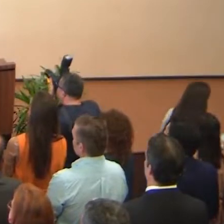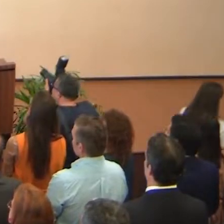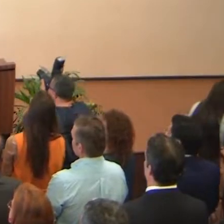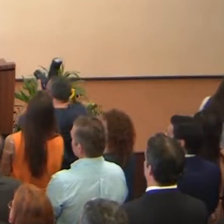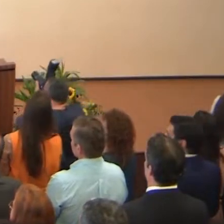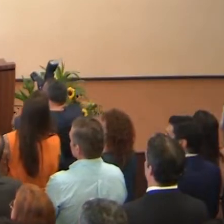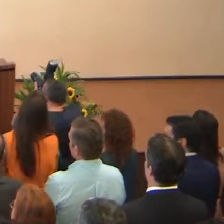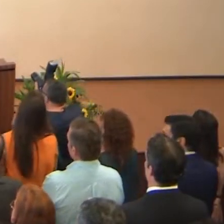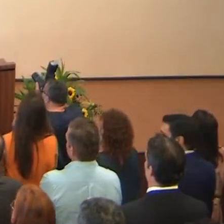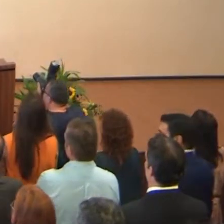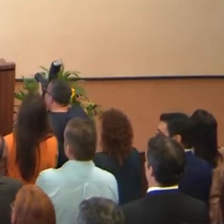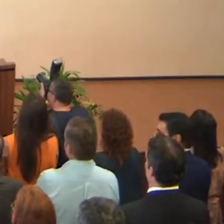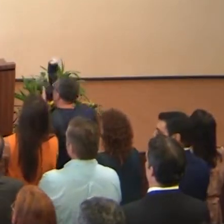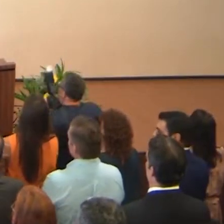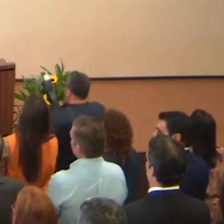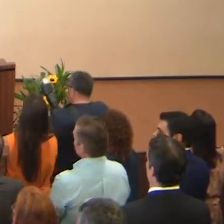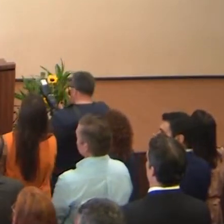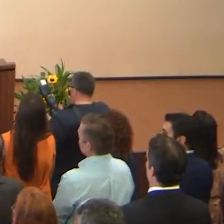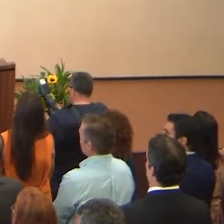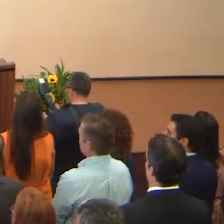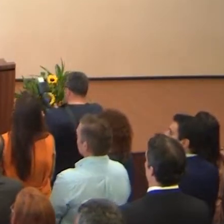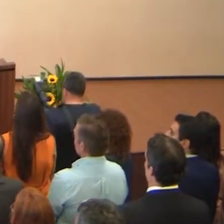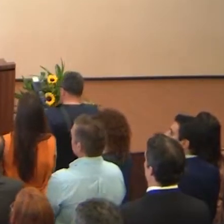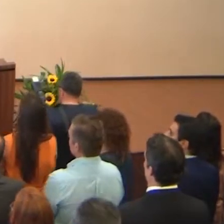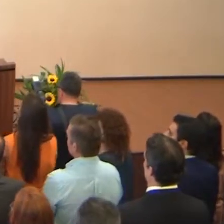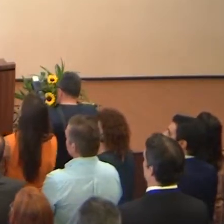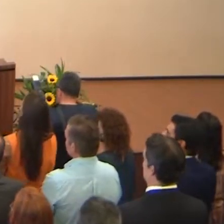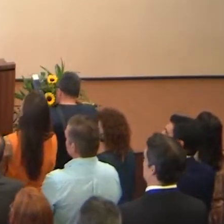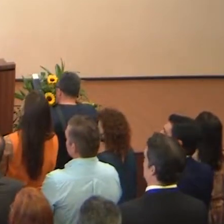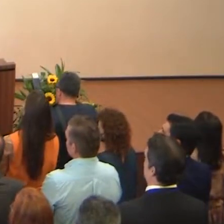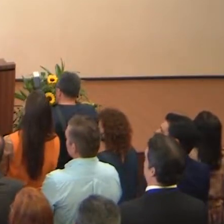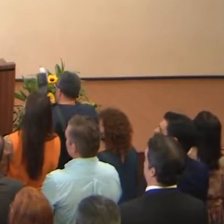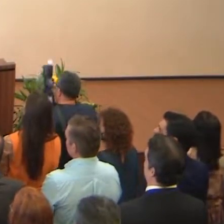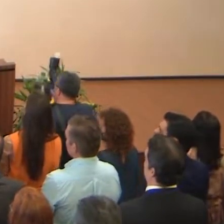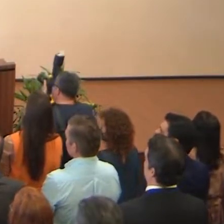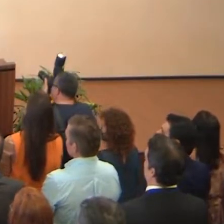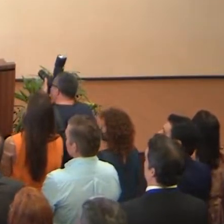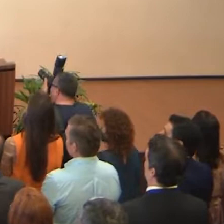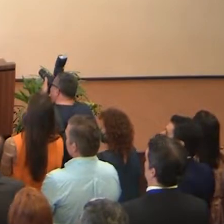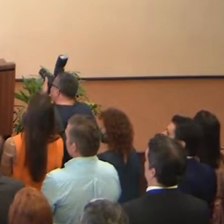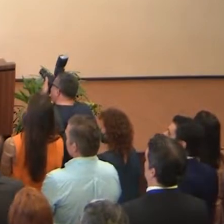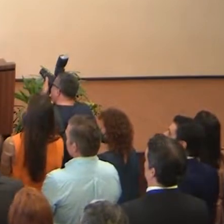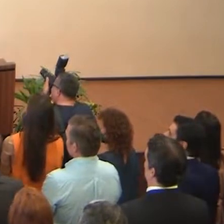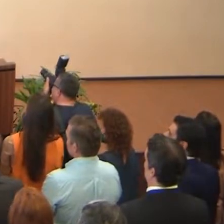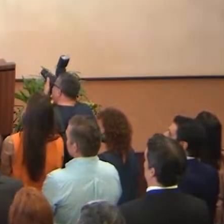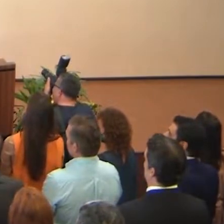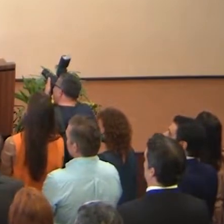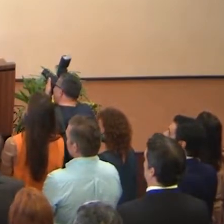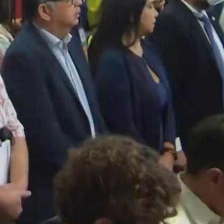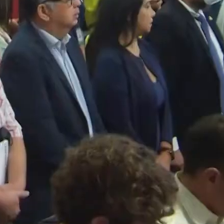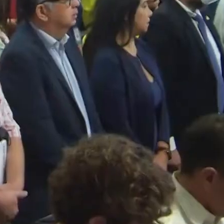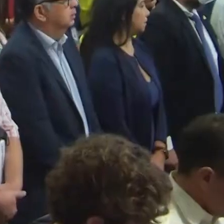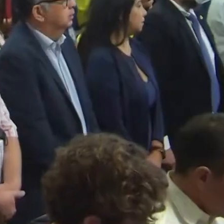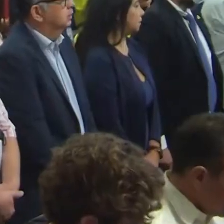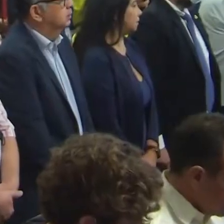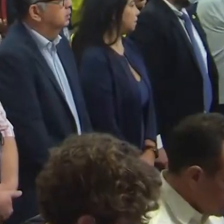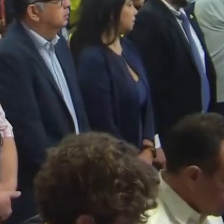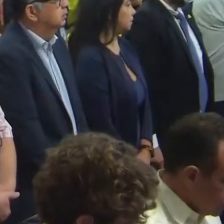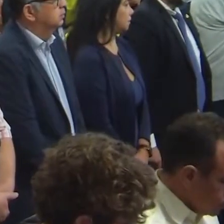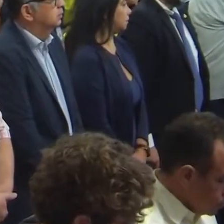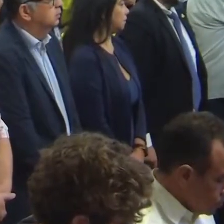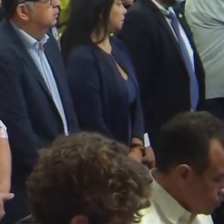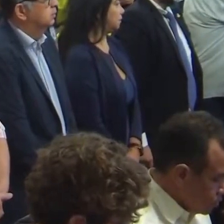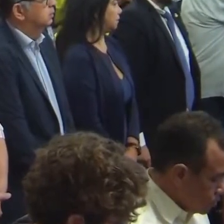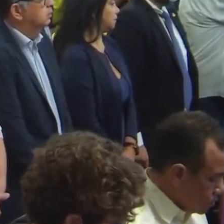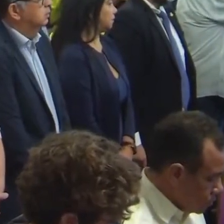Gigante pela própria natureza, desvela as mortes do colosso, e